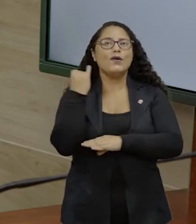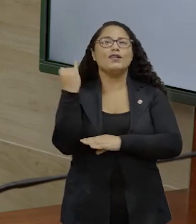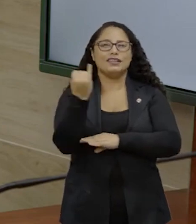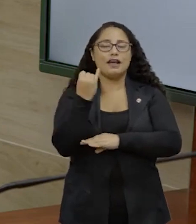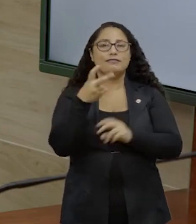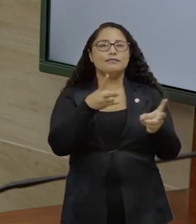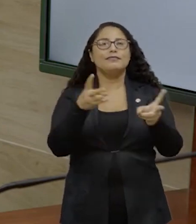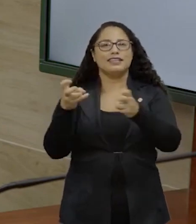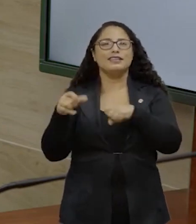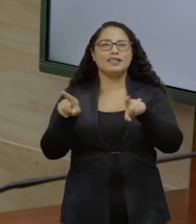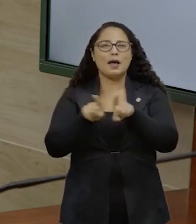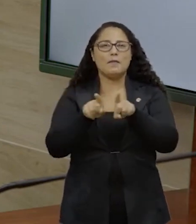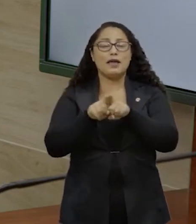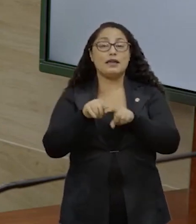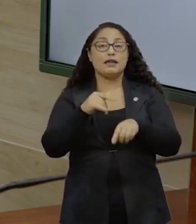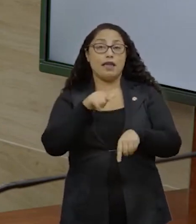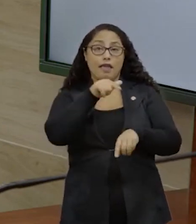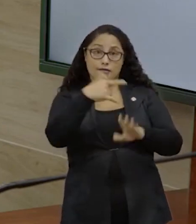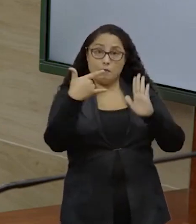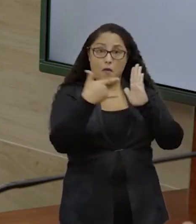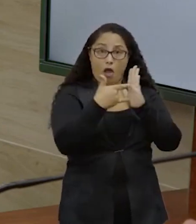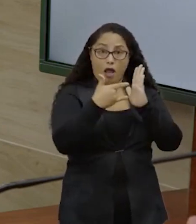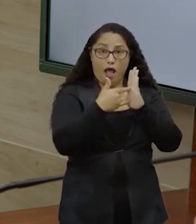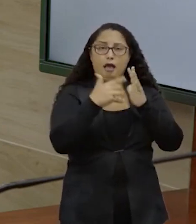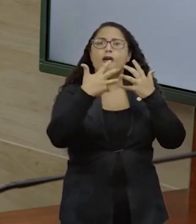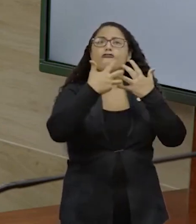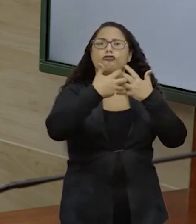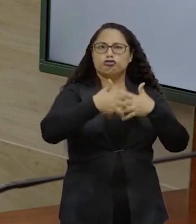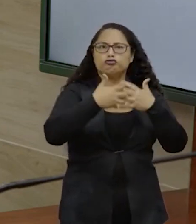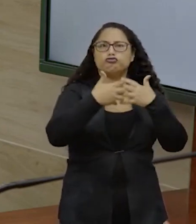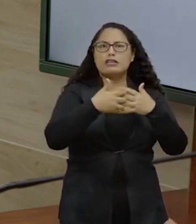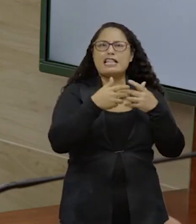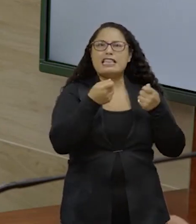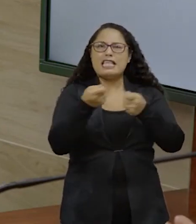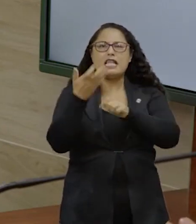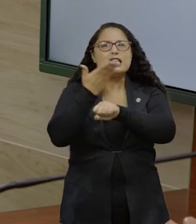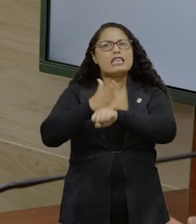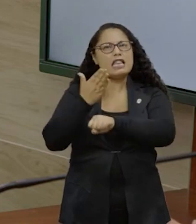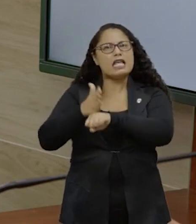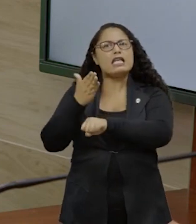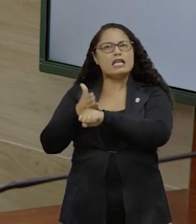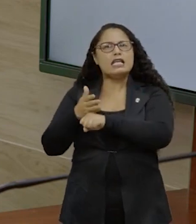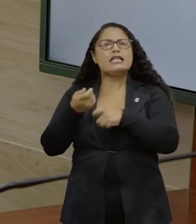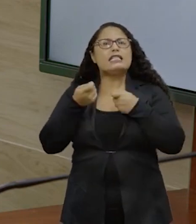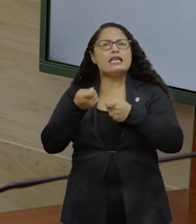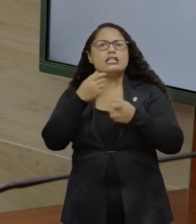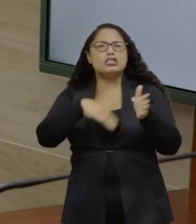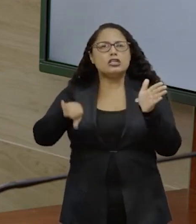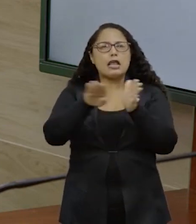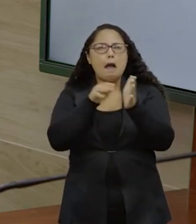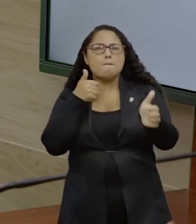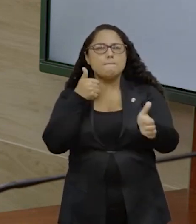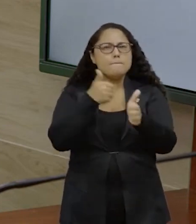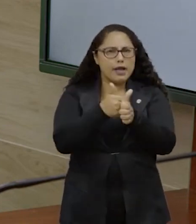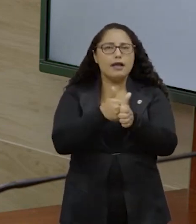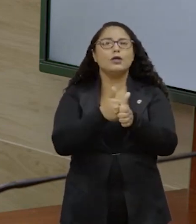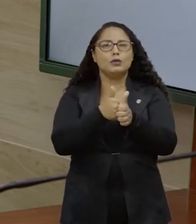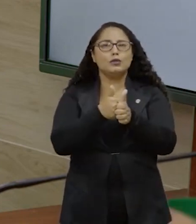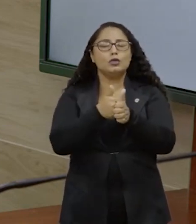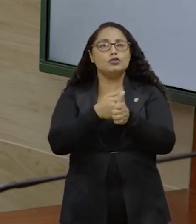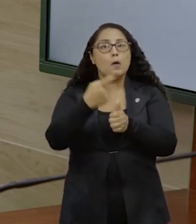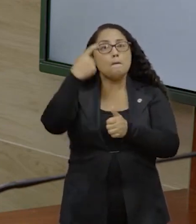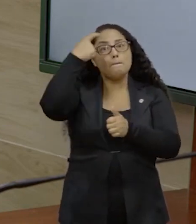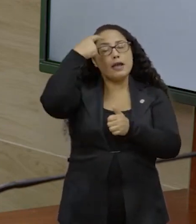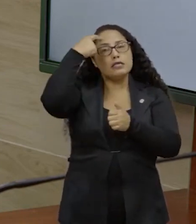né, notar que esse tipo de programa, ele funciona tentando simular, né, ele tenta chegar ao mais próximo de